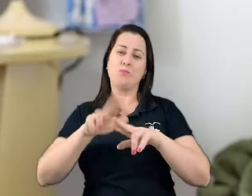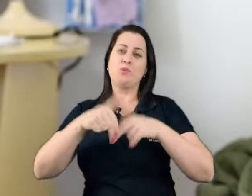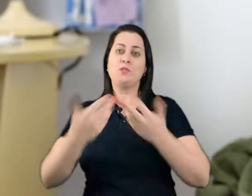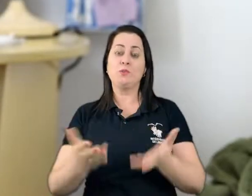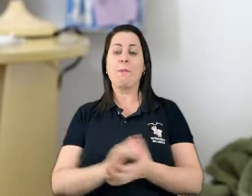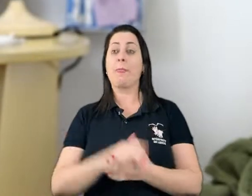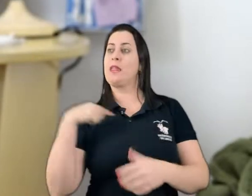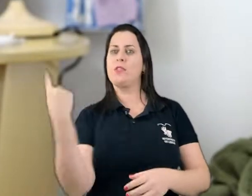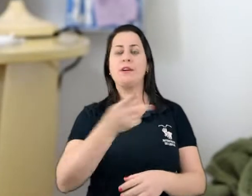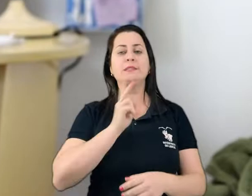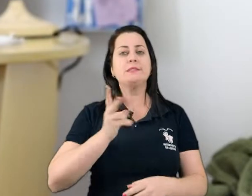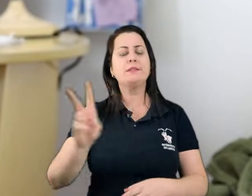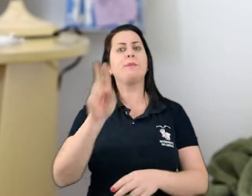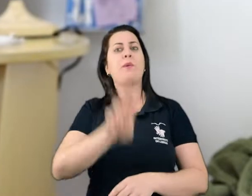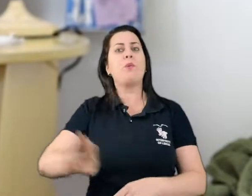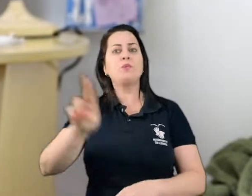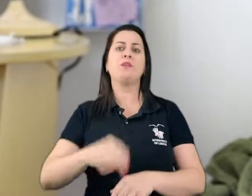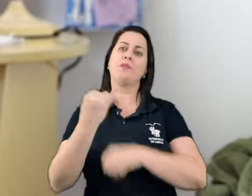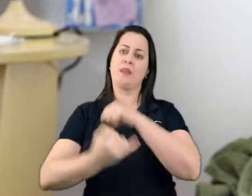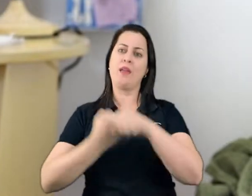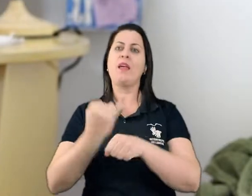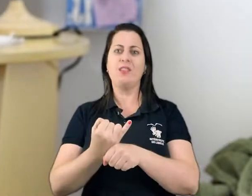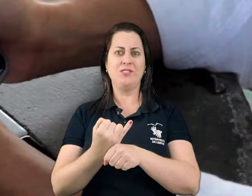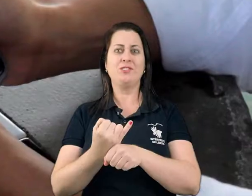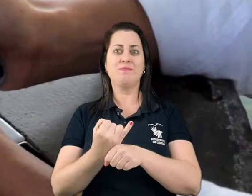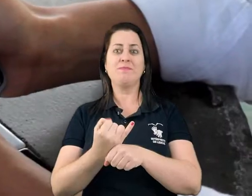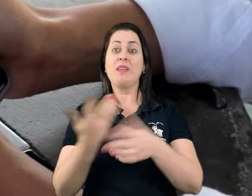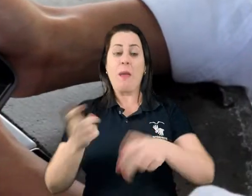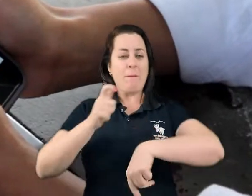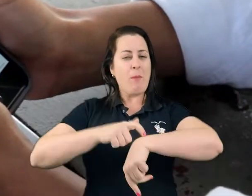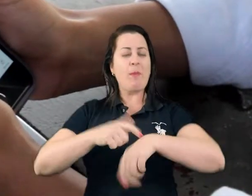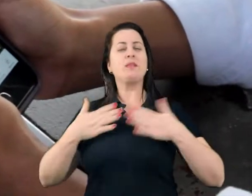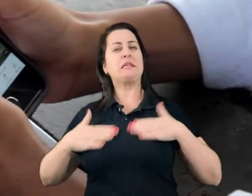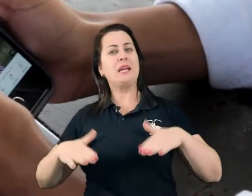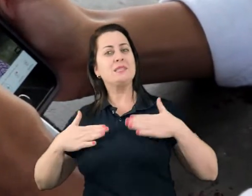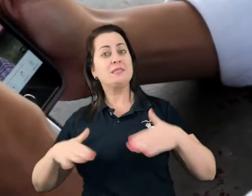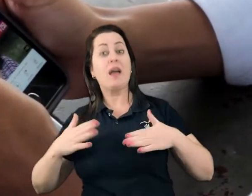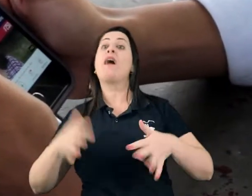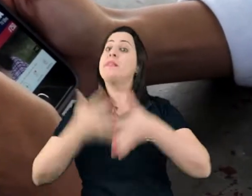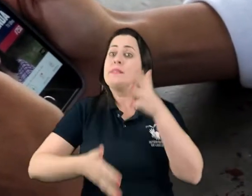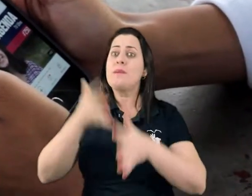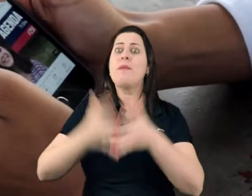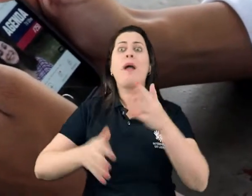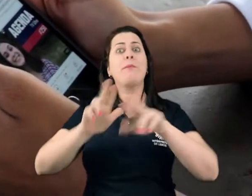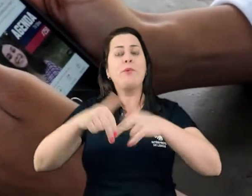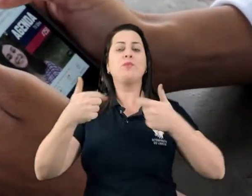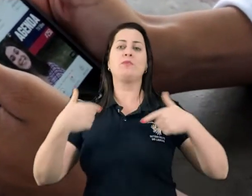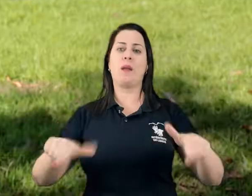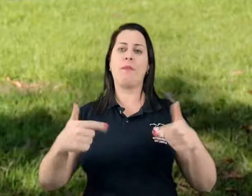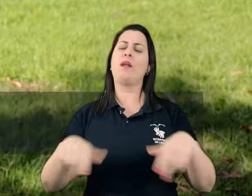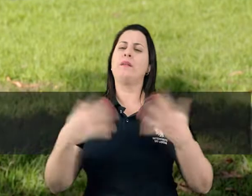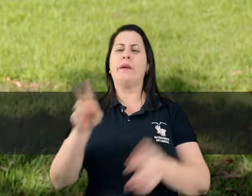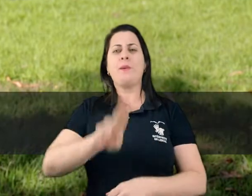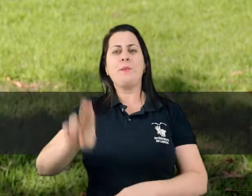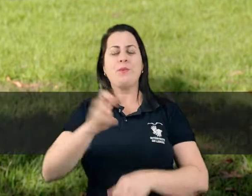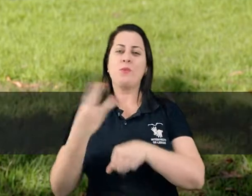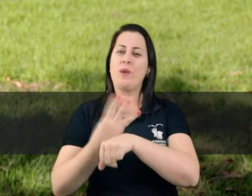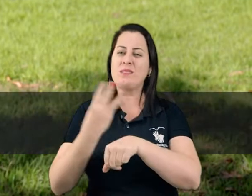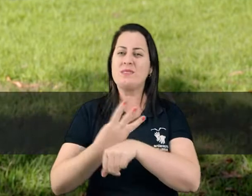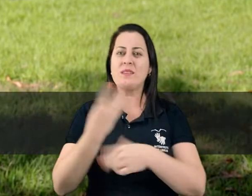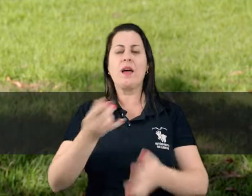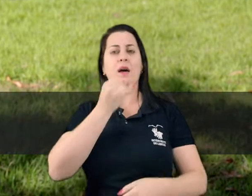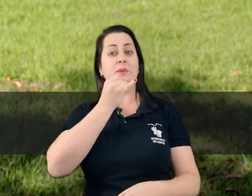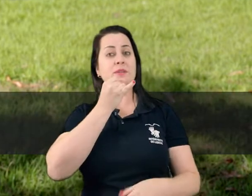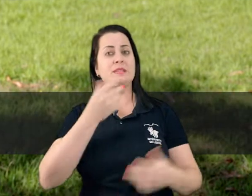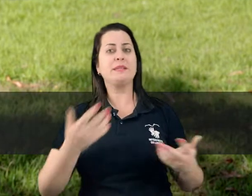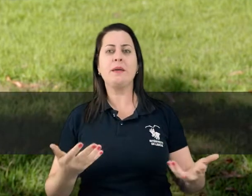e como estamos sempre conectados muitas vezes até os momentos de lazer são atravessados pelo trabalho principalmente com um grupo de WhatsApp